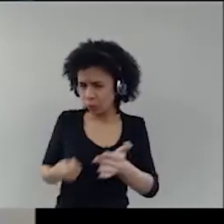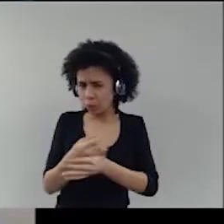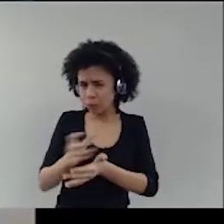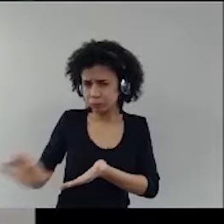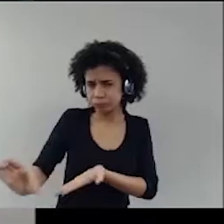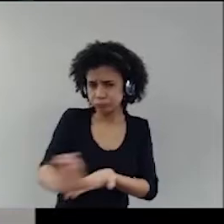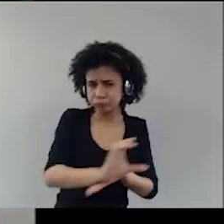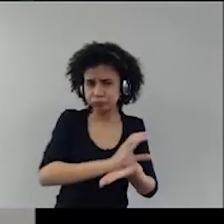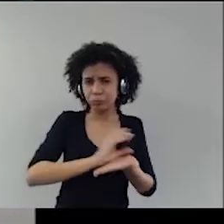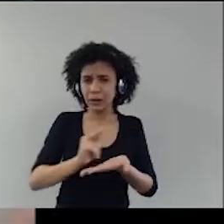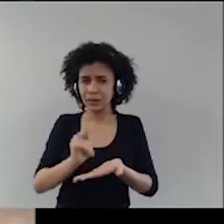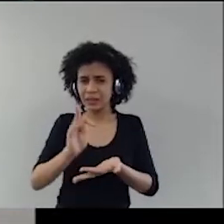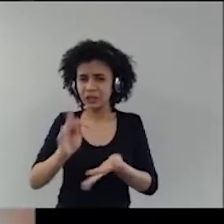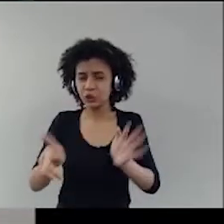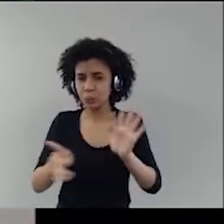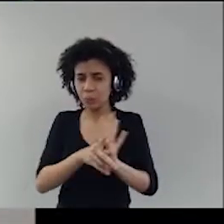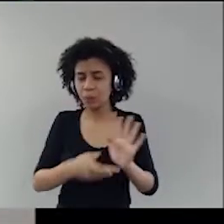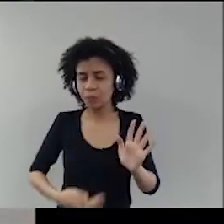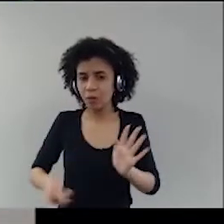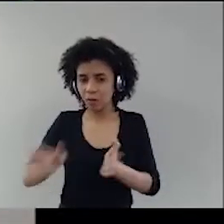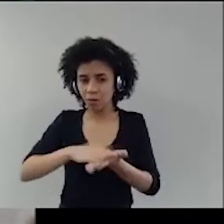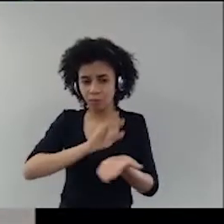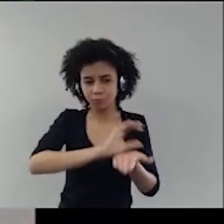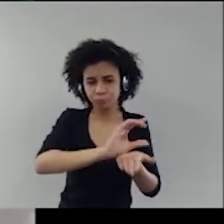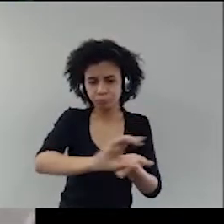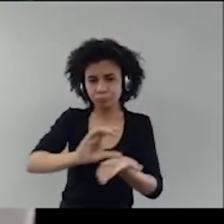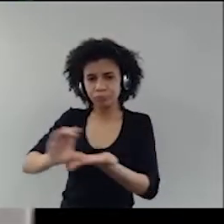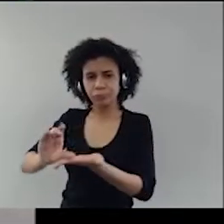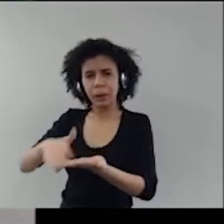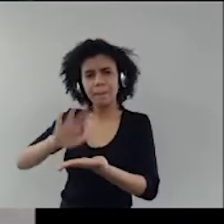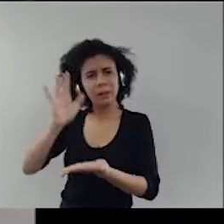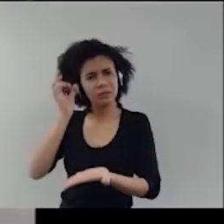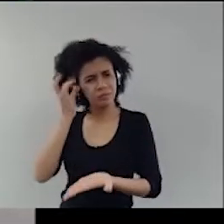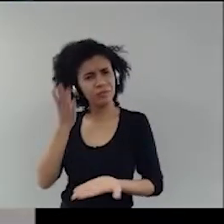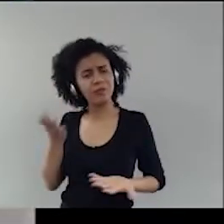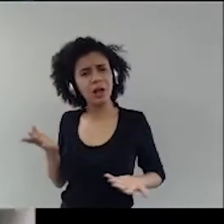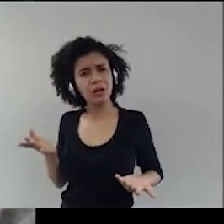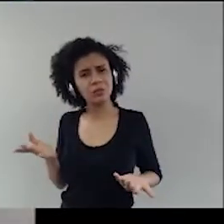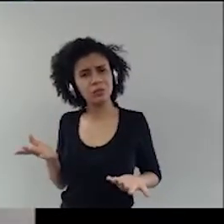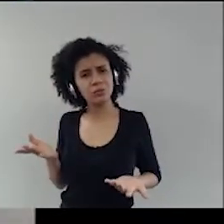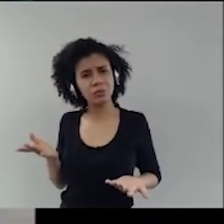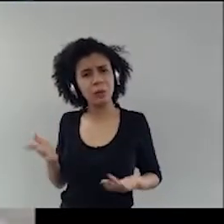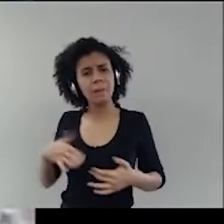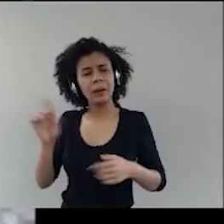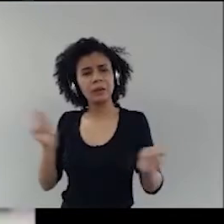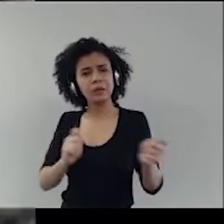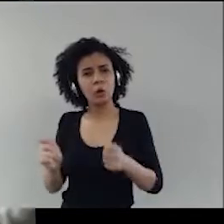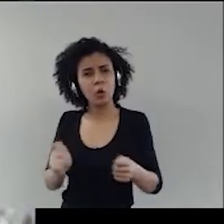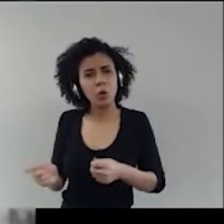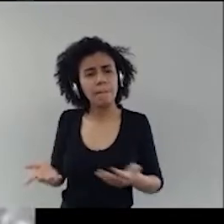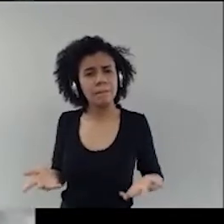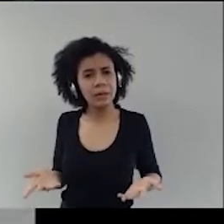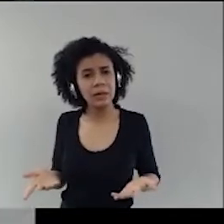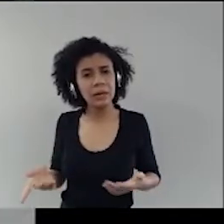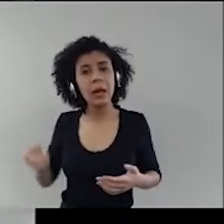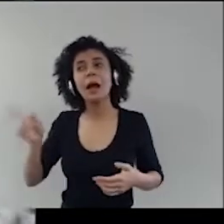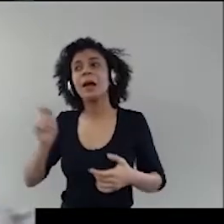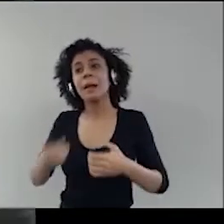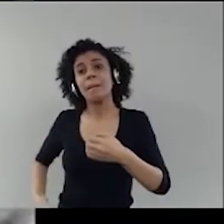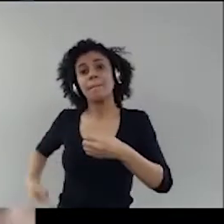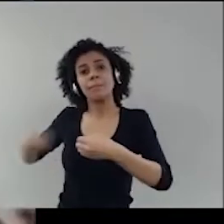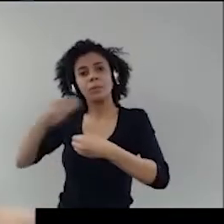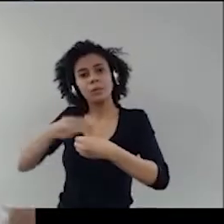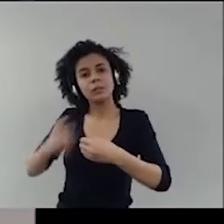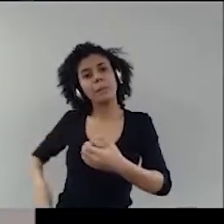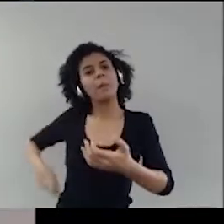que é da União, a distribuição não fica muito mais fácil, não fica muito mais barato, e o dinheiro sai do município e do estado,